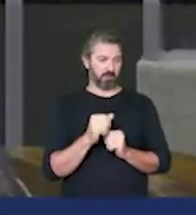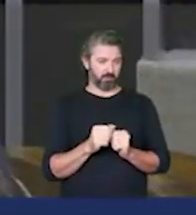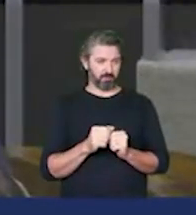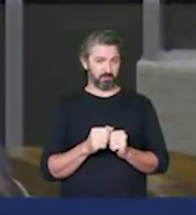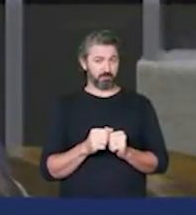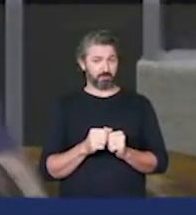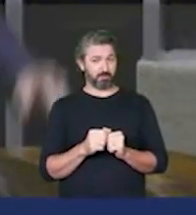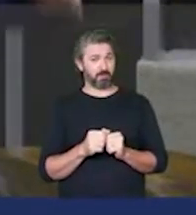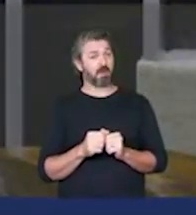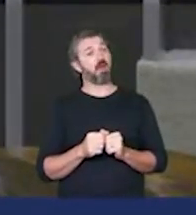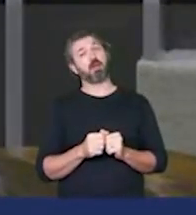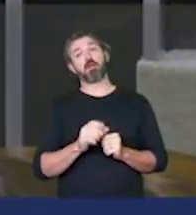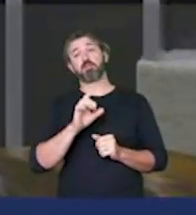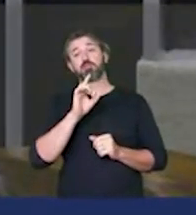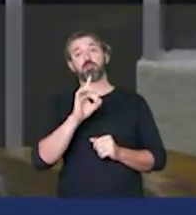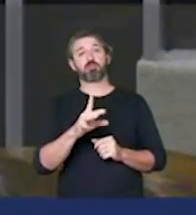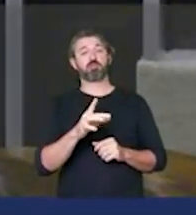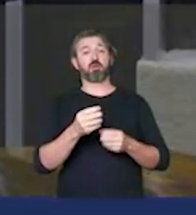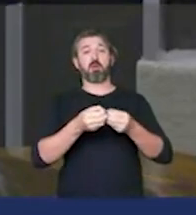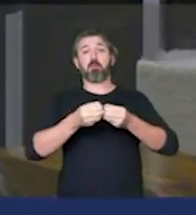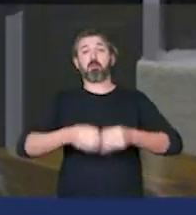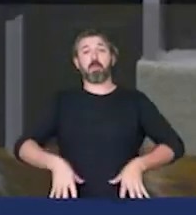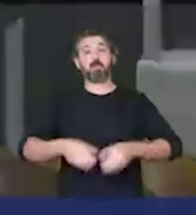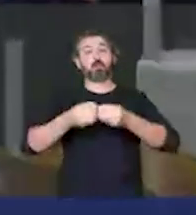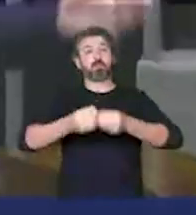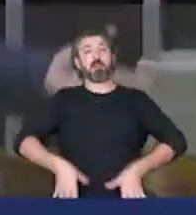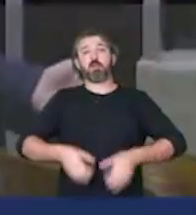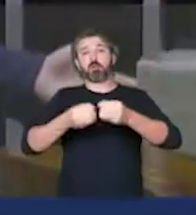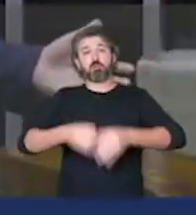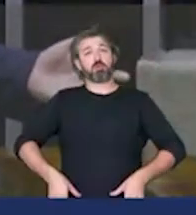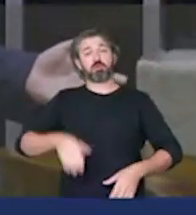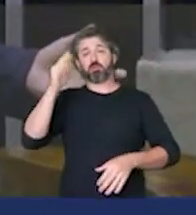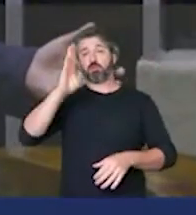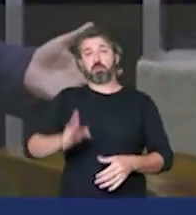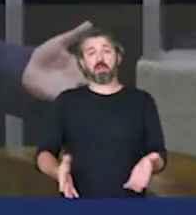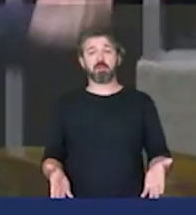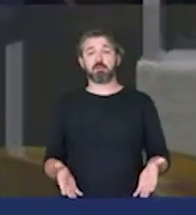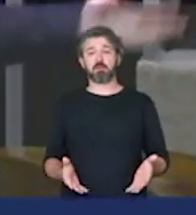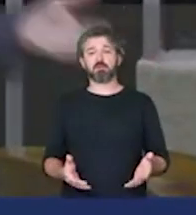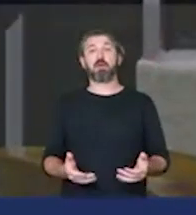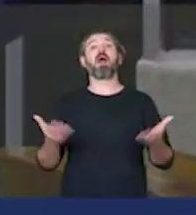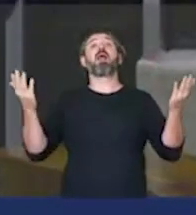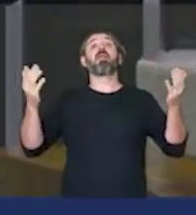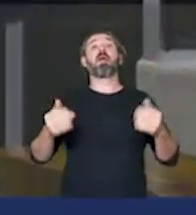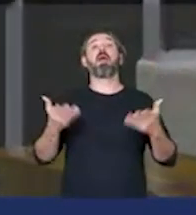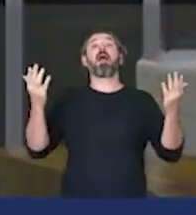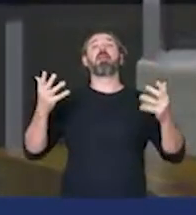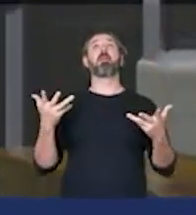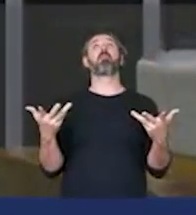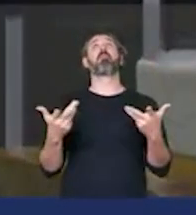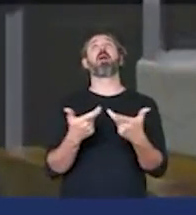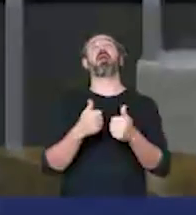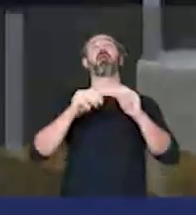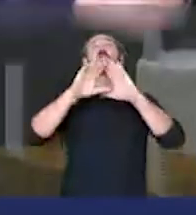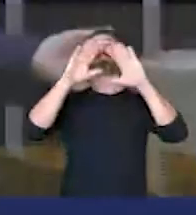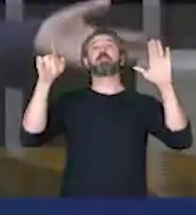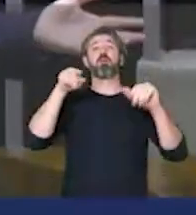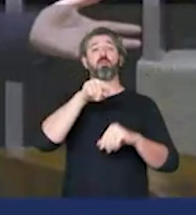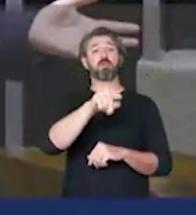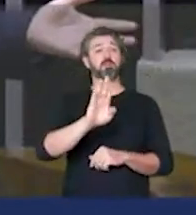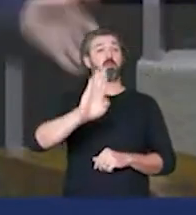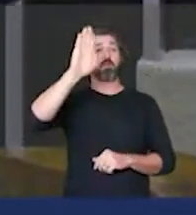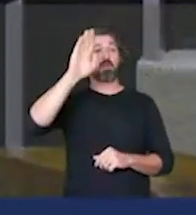Kim, ela só está dando prejuízo para o Brasil. Onde é que está o paraíso que vocês